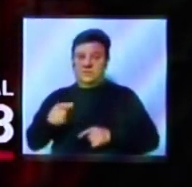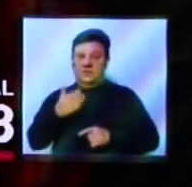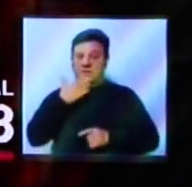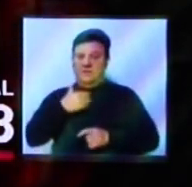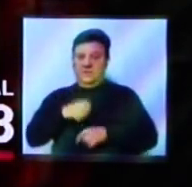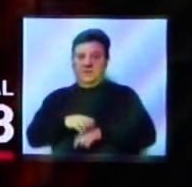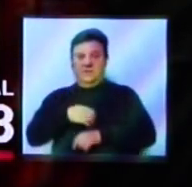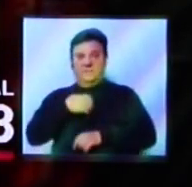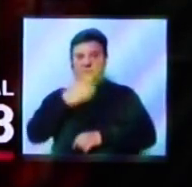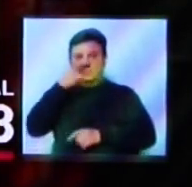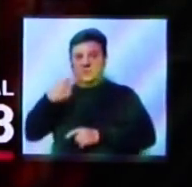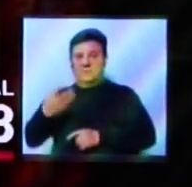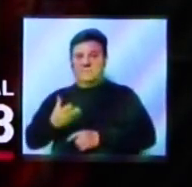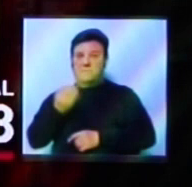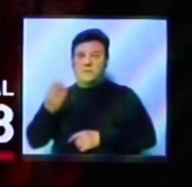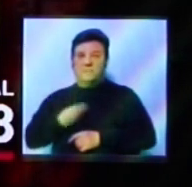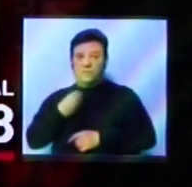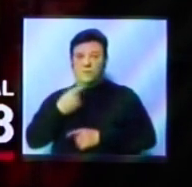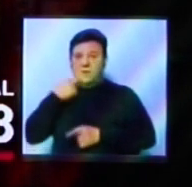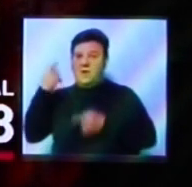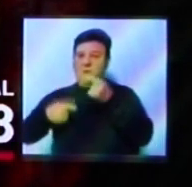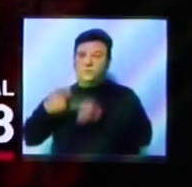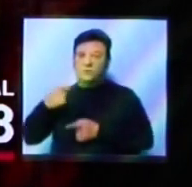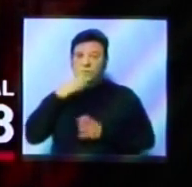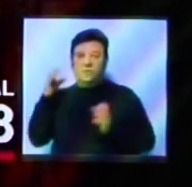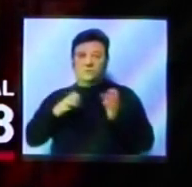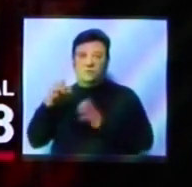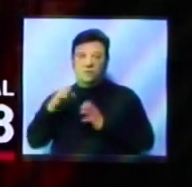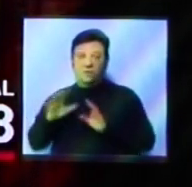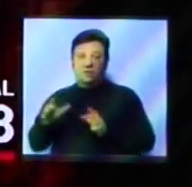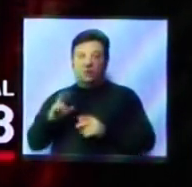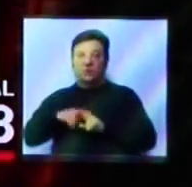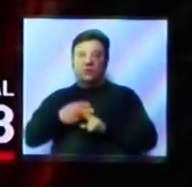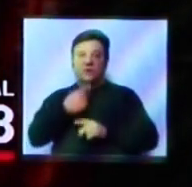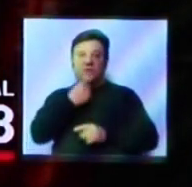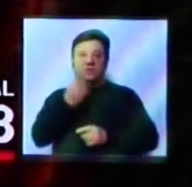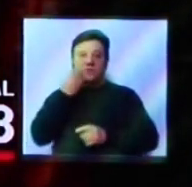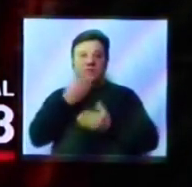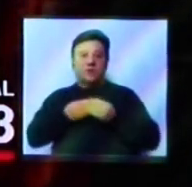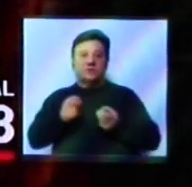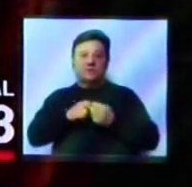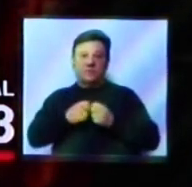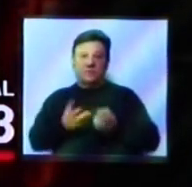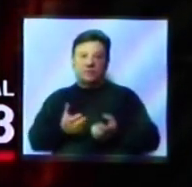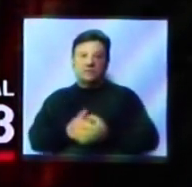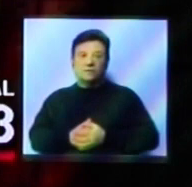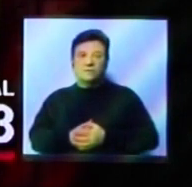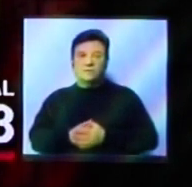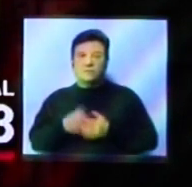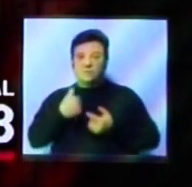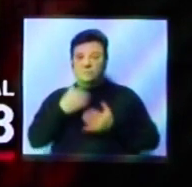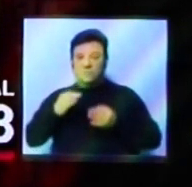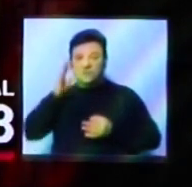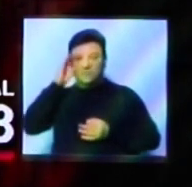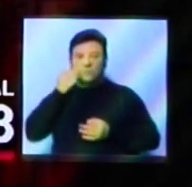impressão que as pessoas estão mais preocupadas em acusar-se e em insultar-se do que em dizer como é que se resolvem os problemas. E a gente precisa